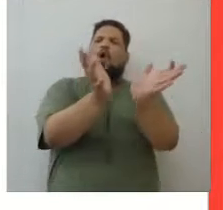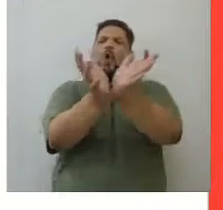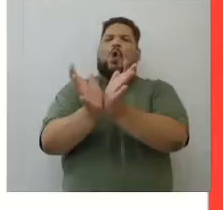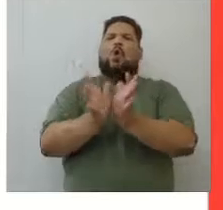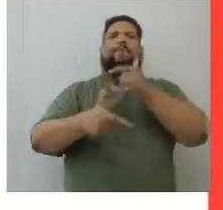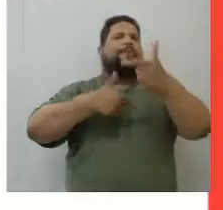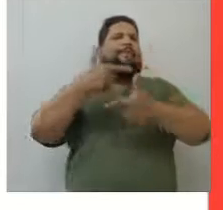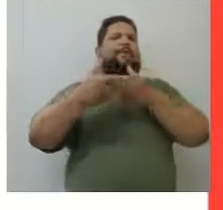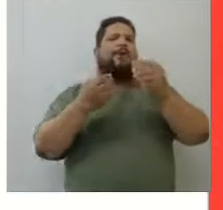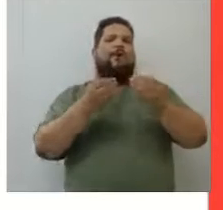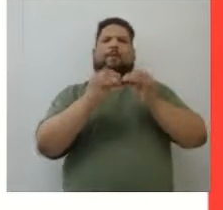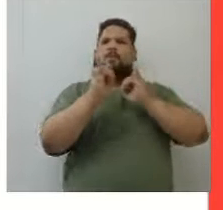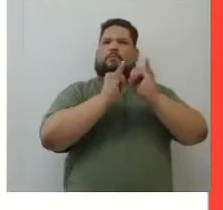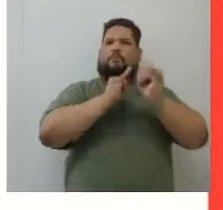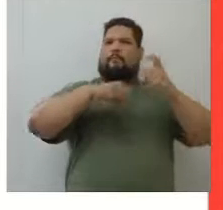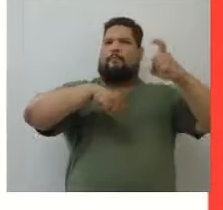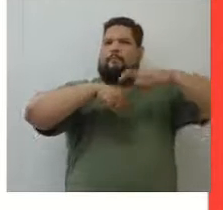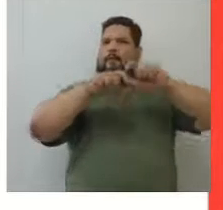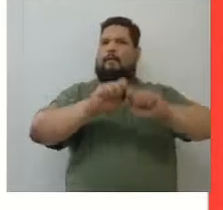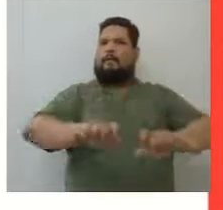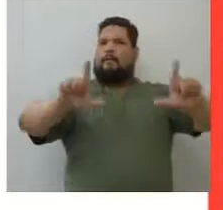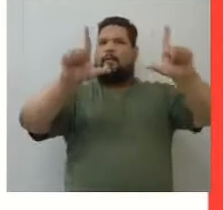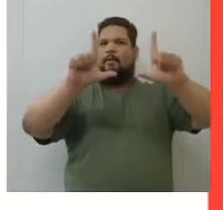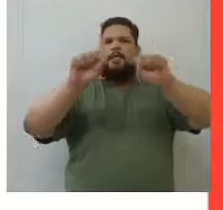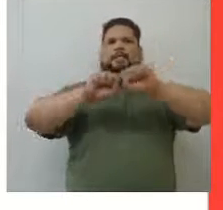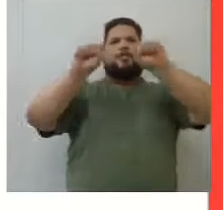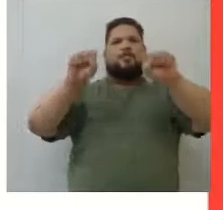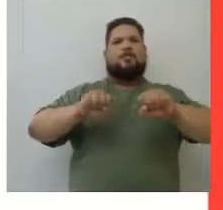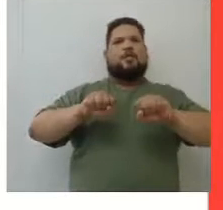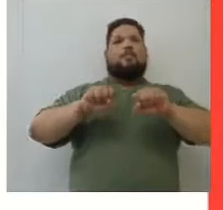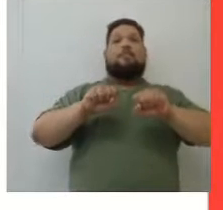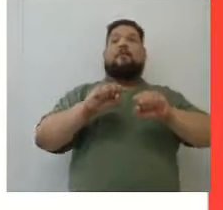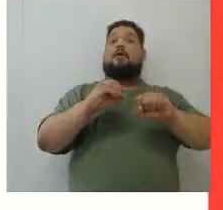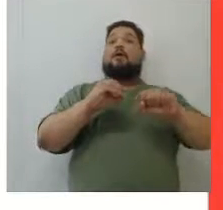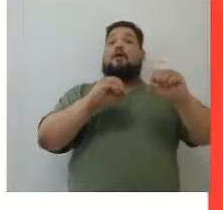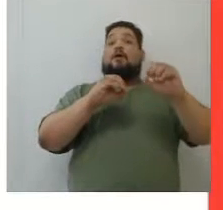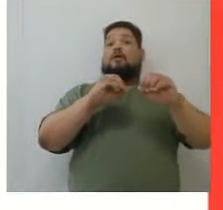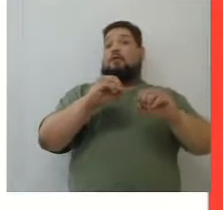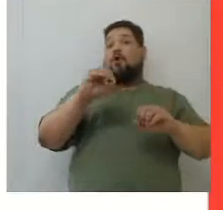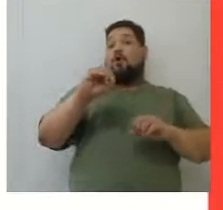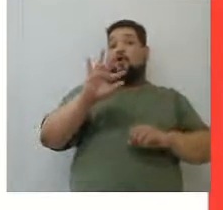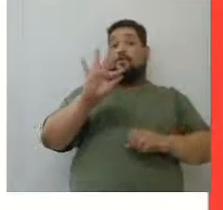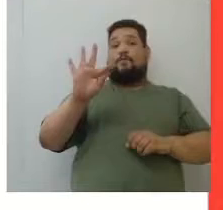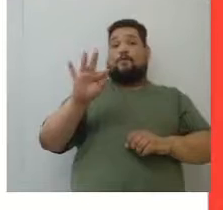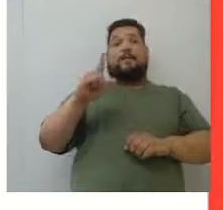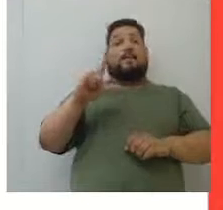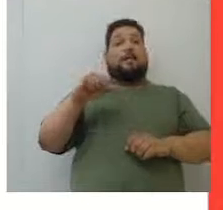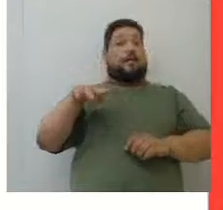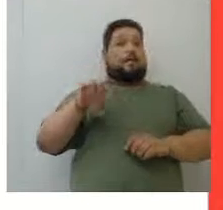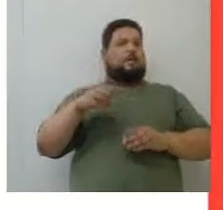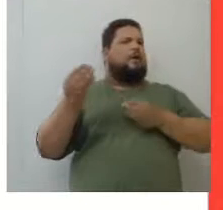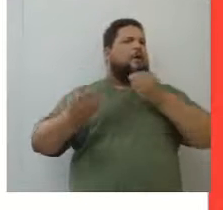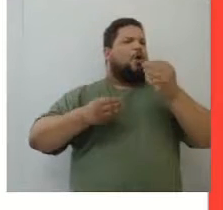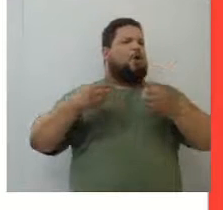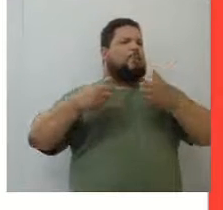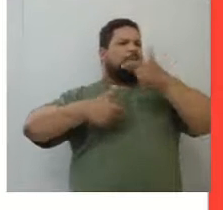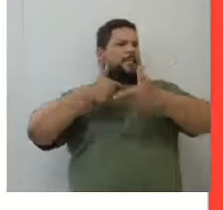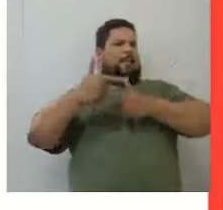atuam online, certo? No sistema online, eles atuam no sistema offline, tá? Então, como é que eles funcionam, os cyberativistas?